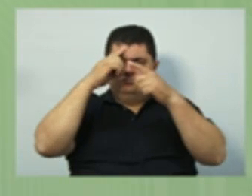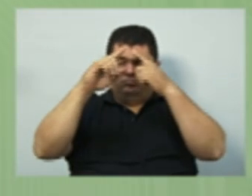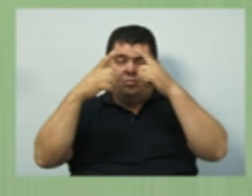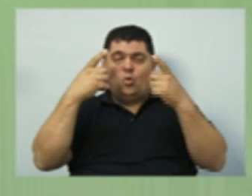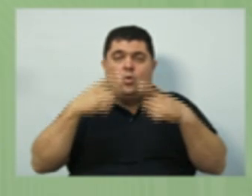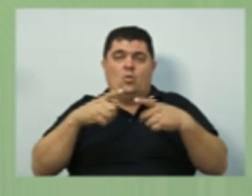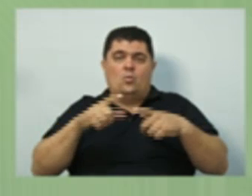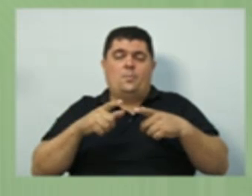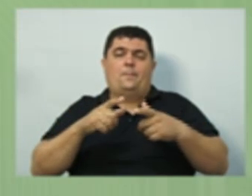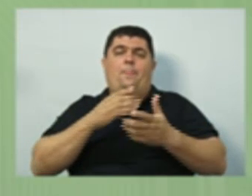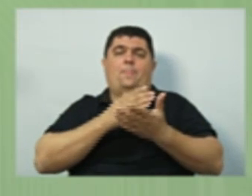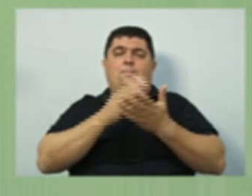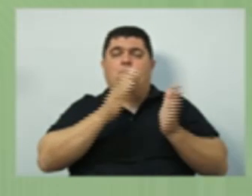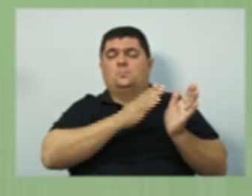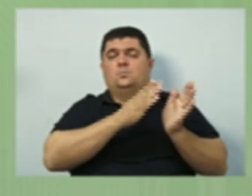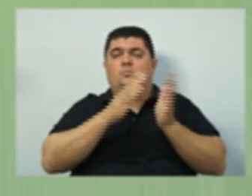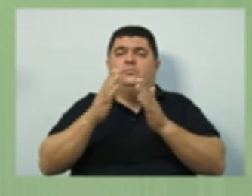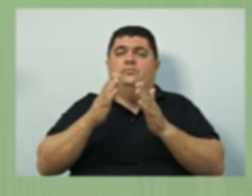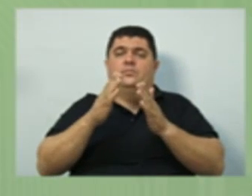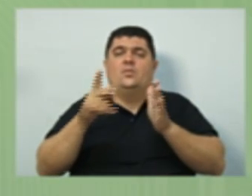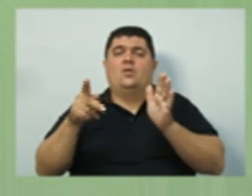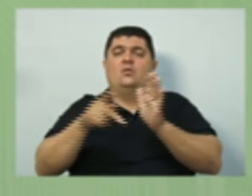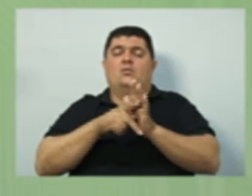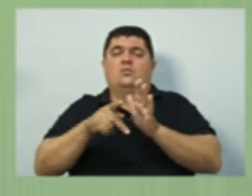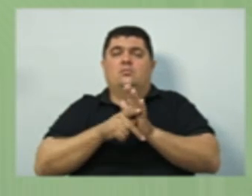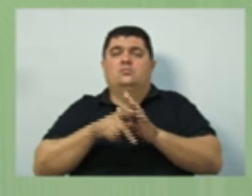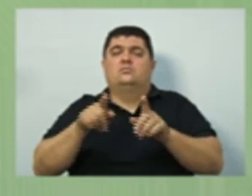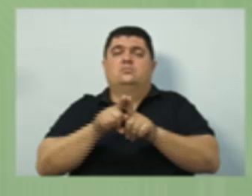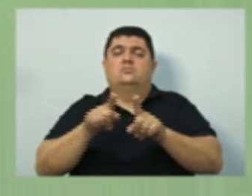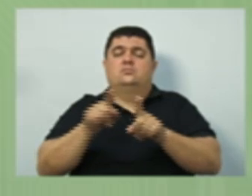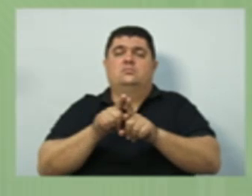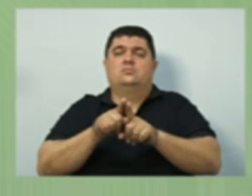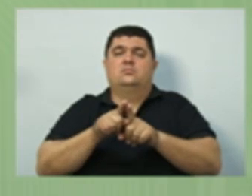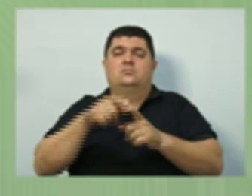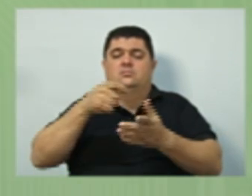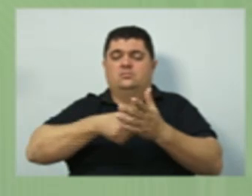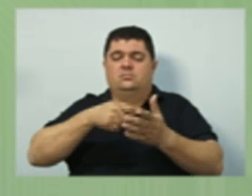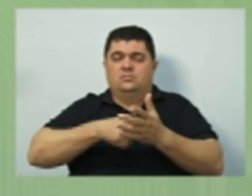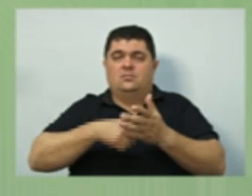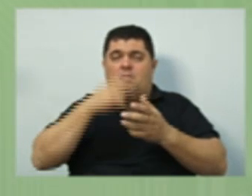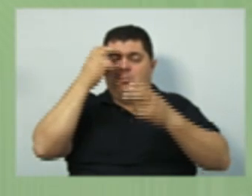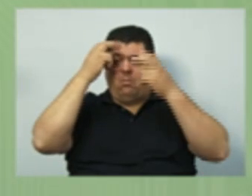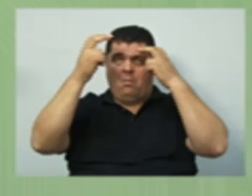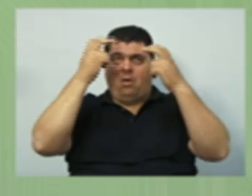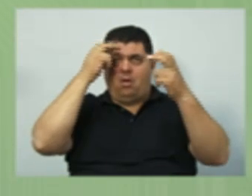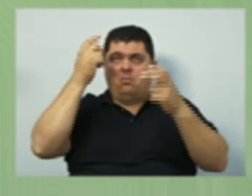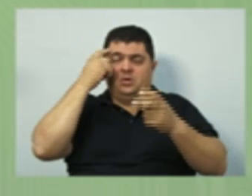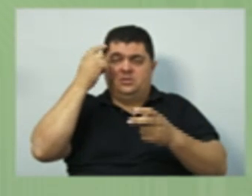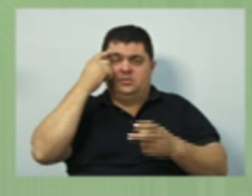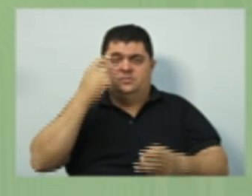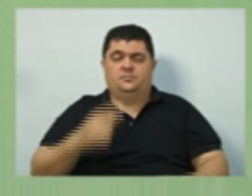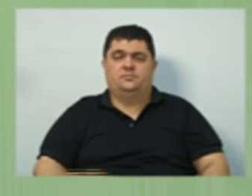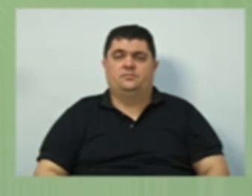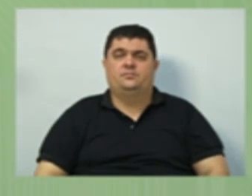isto? Na contemplação e no momento de produção intelectual.